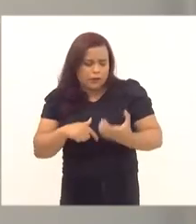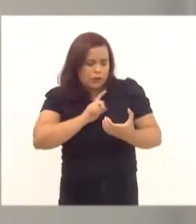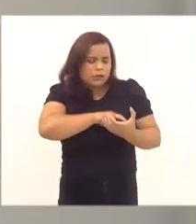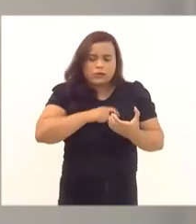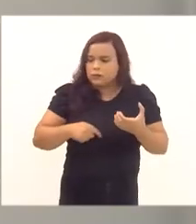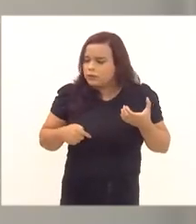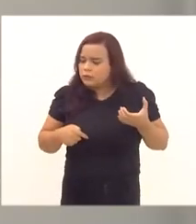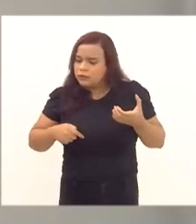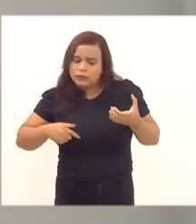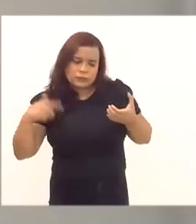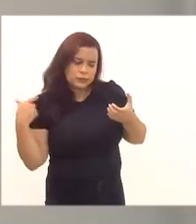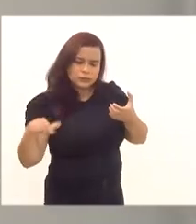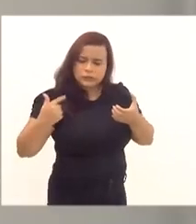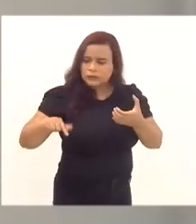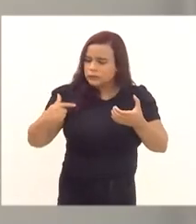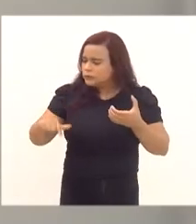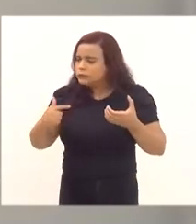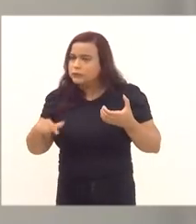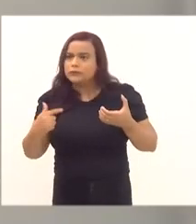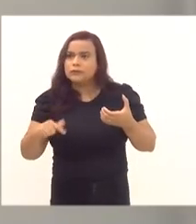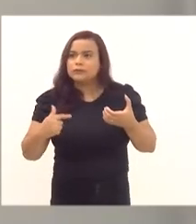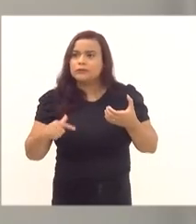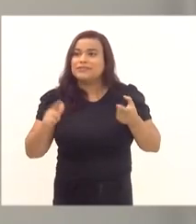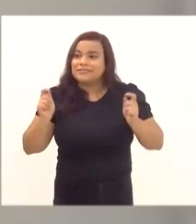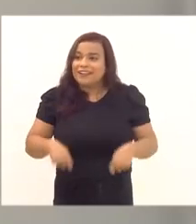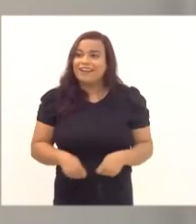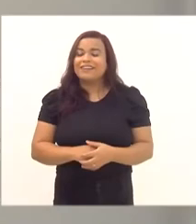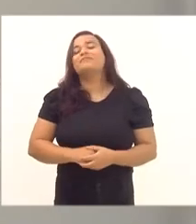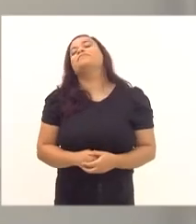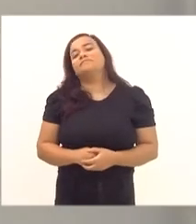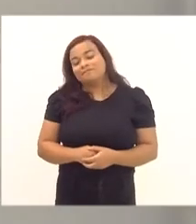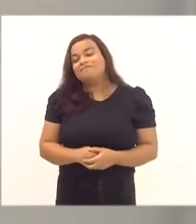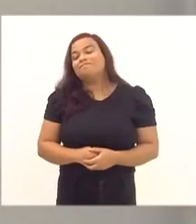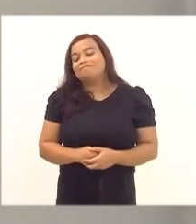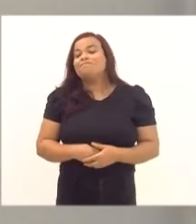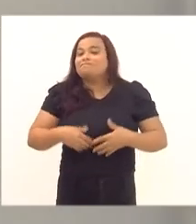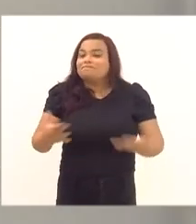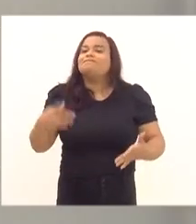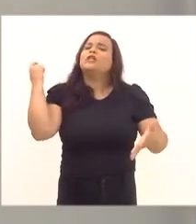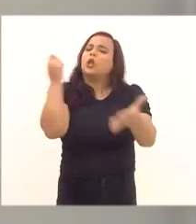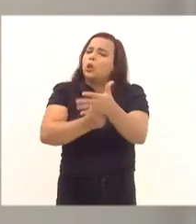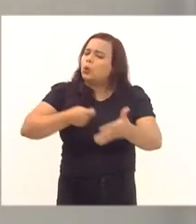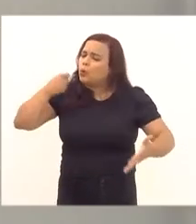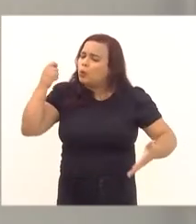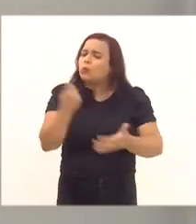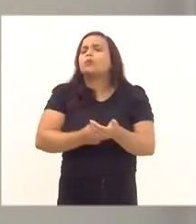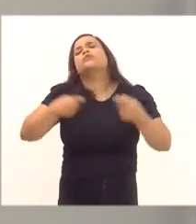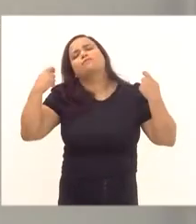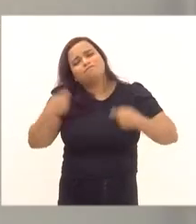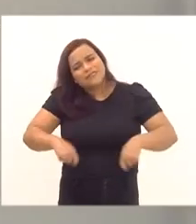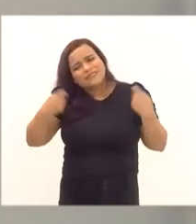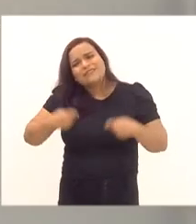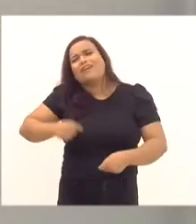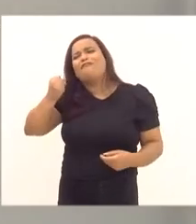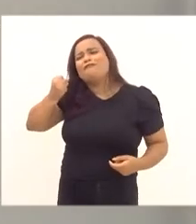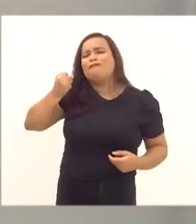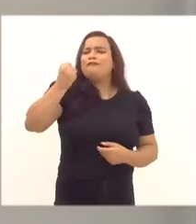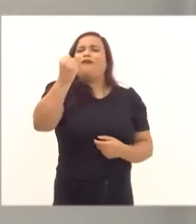na mão de uma trabalhador então nós precisamos travar uma luta grande